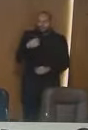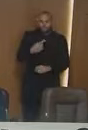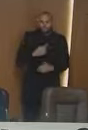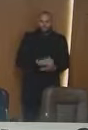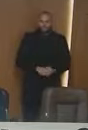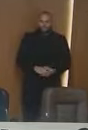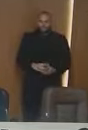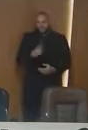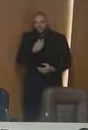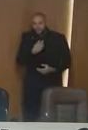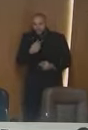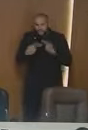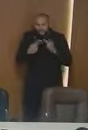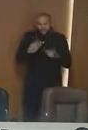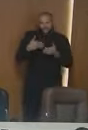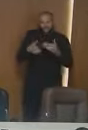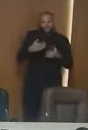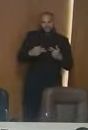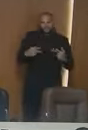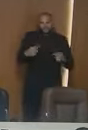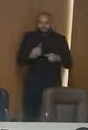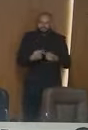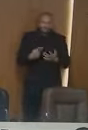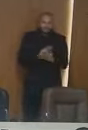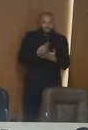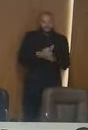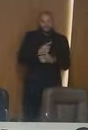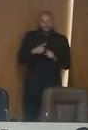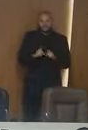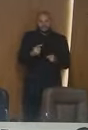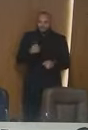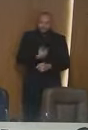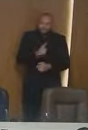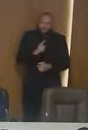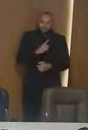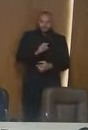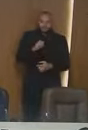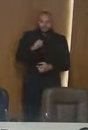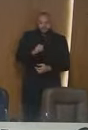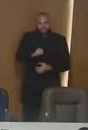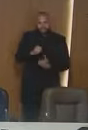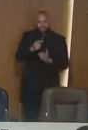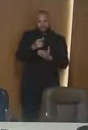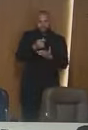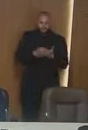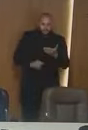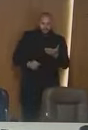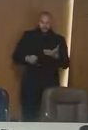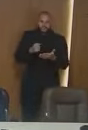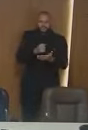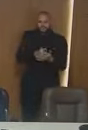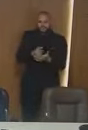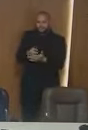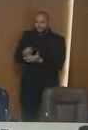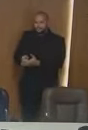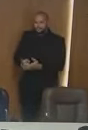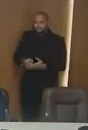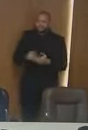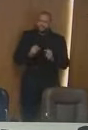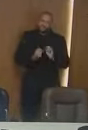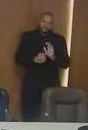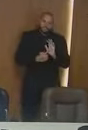um chute aqui, porque não seria certo fazer isso. Mas temos sim o registro dos pagamentos e podemos levantar quanto foi pago e